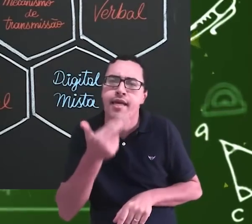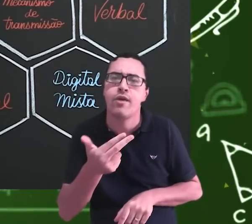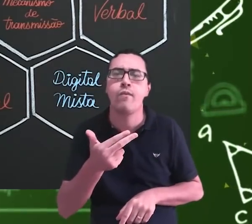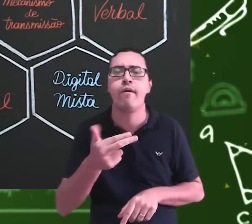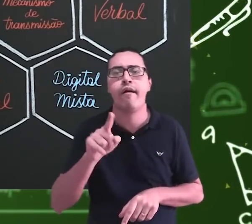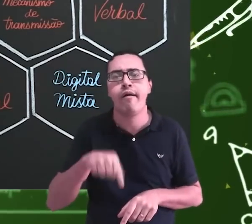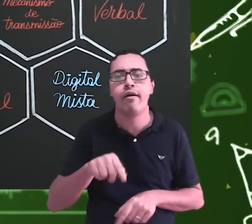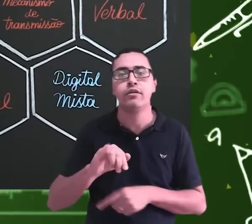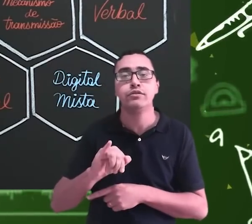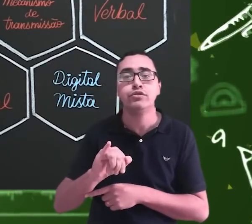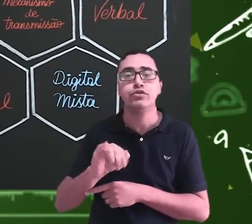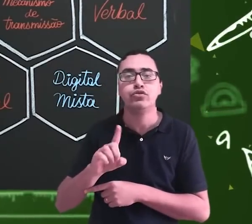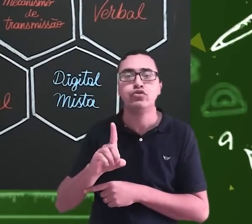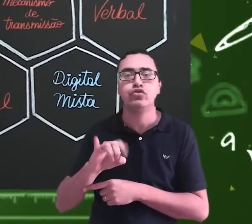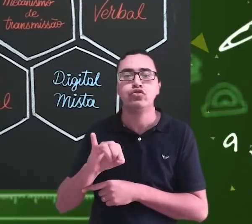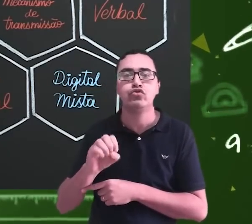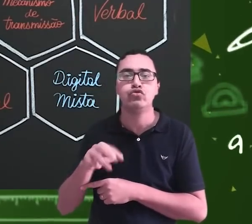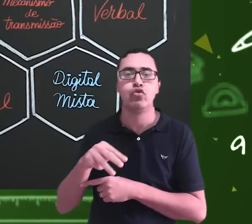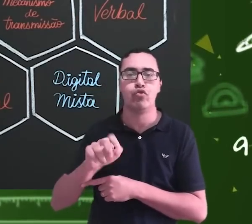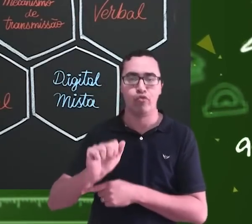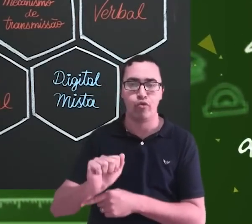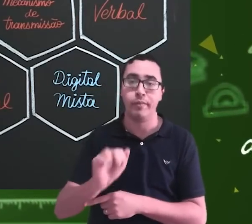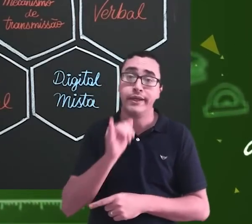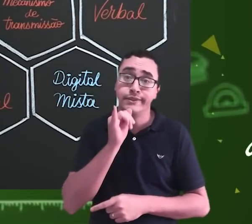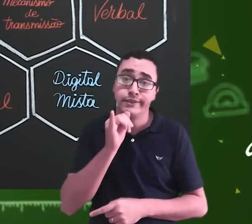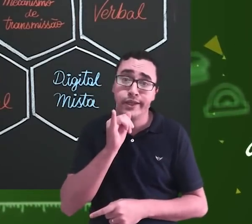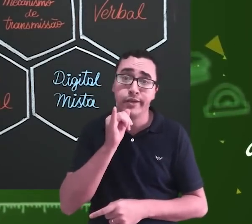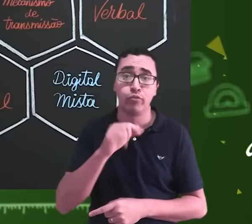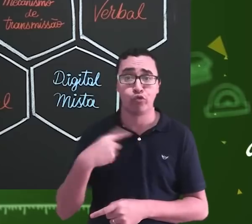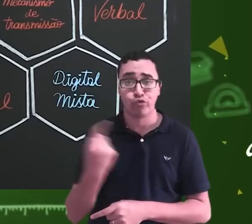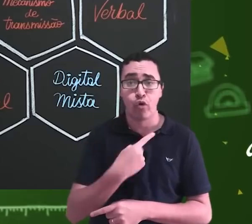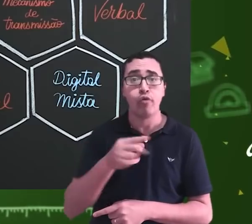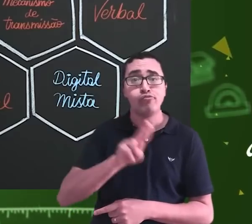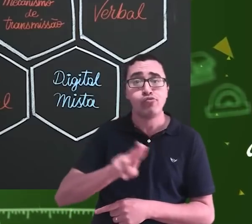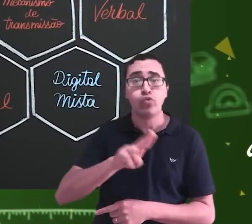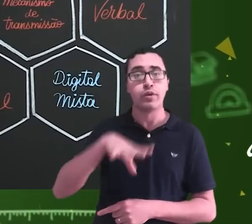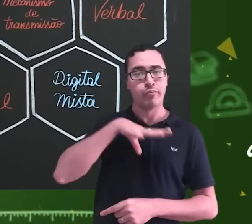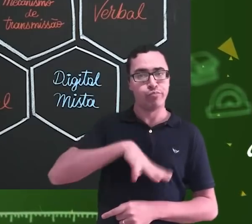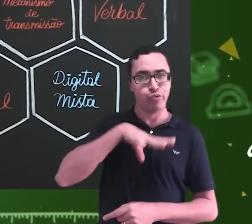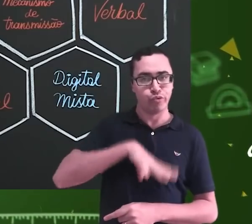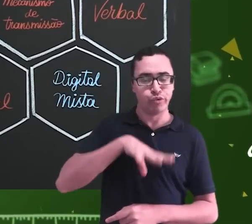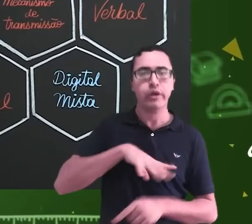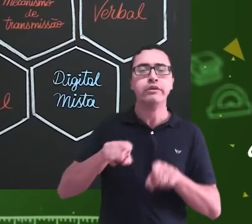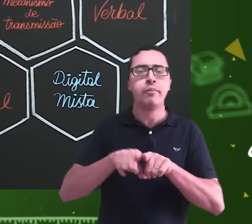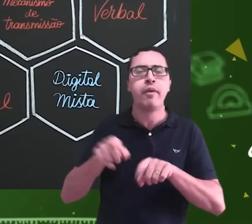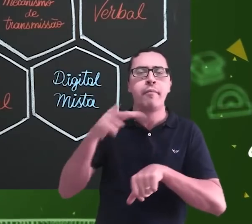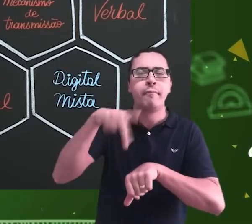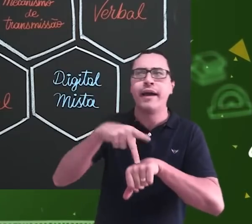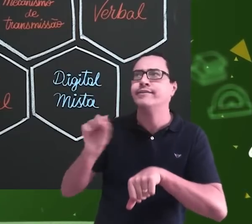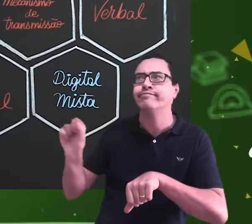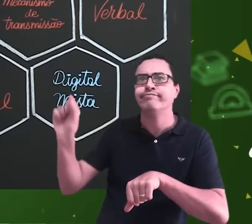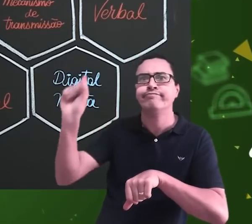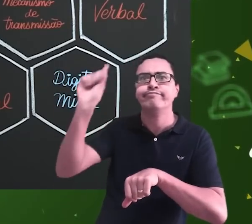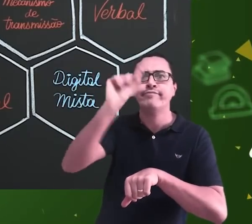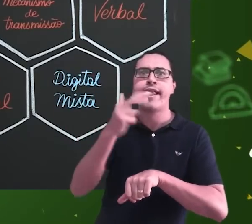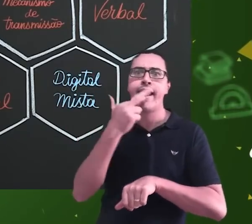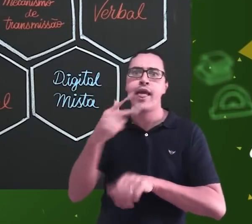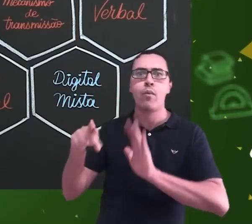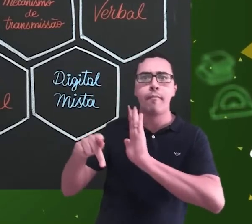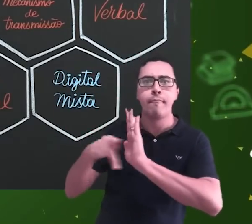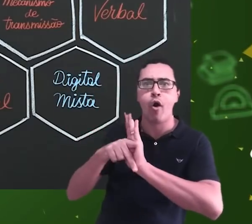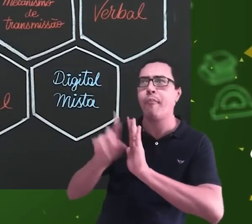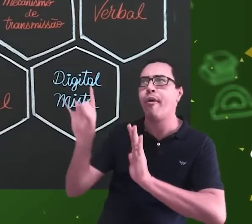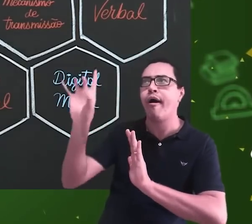de idioma. A gente fala o português, outros países falam outras línguas e essas línguas contam com